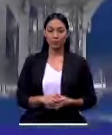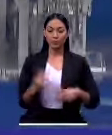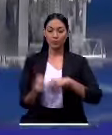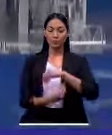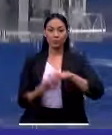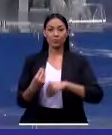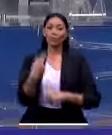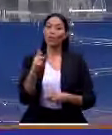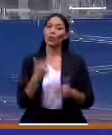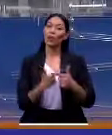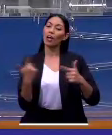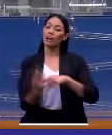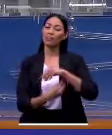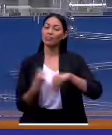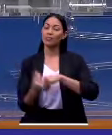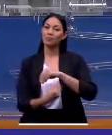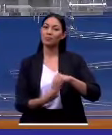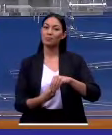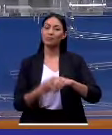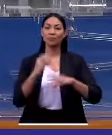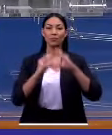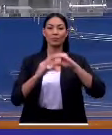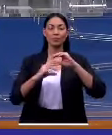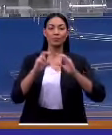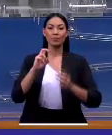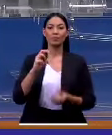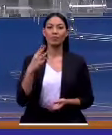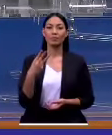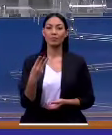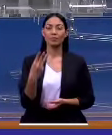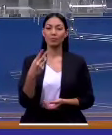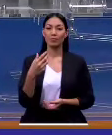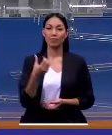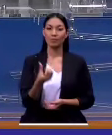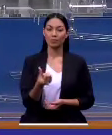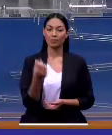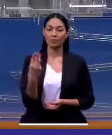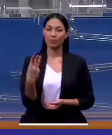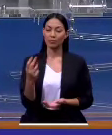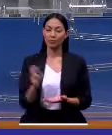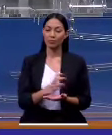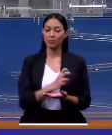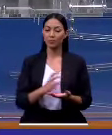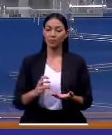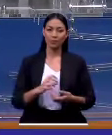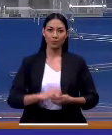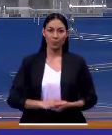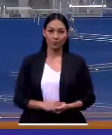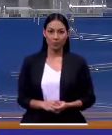Globo girando, sua sorte girando. Esse é o concurso 5.363 da Quina.